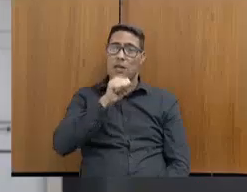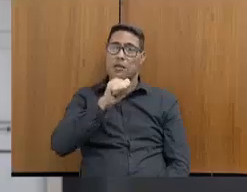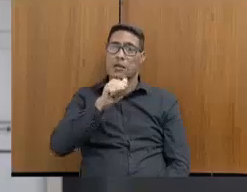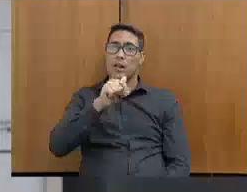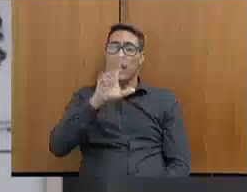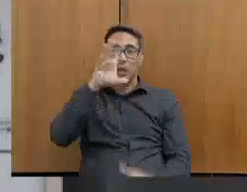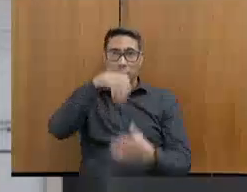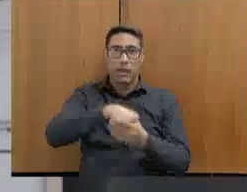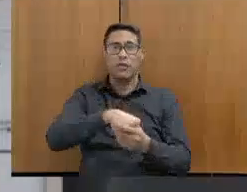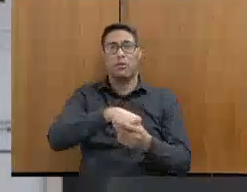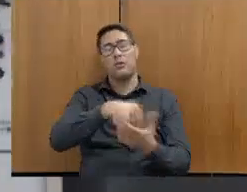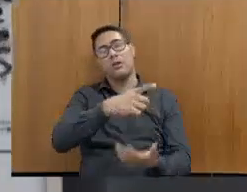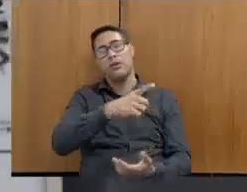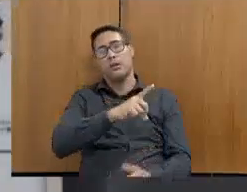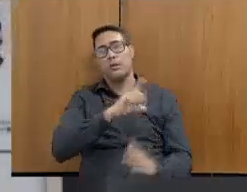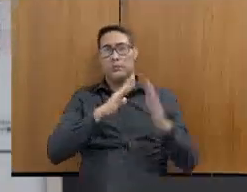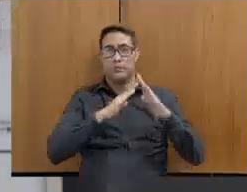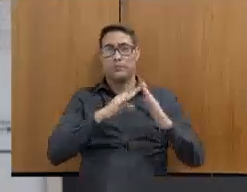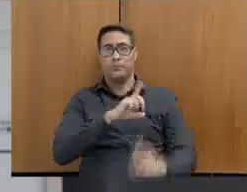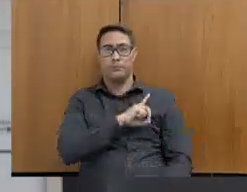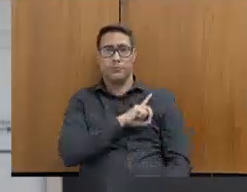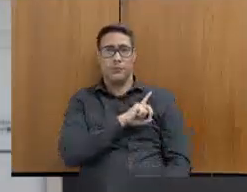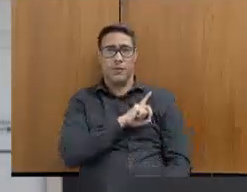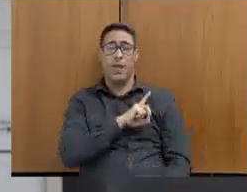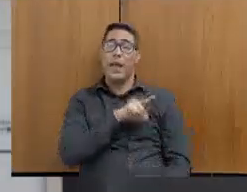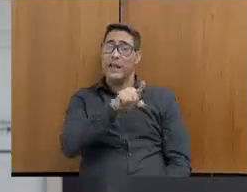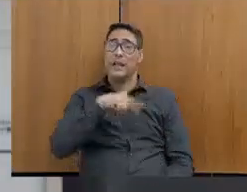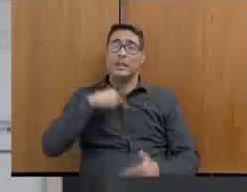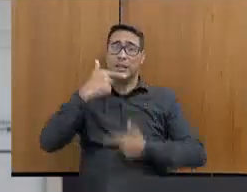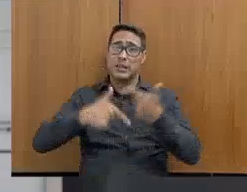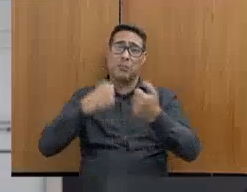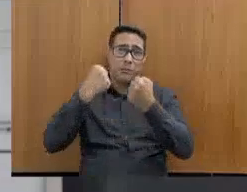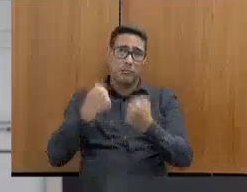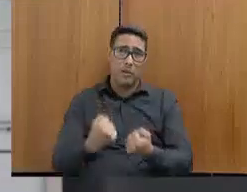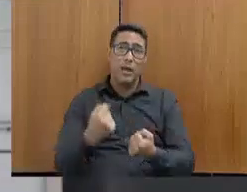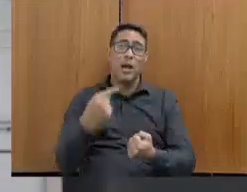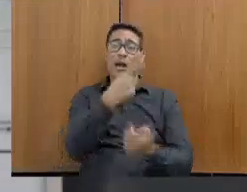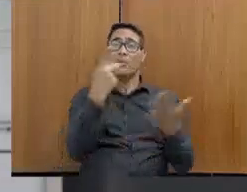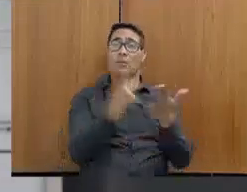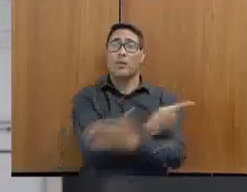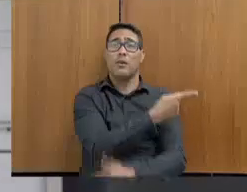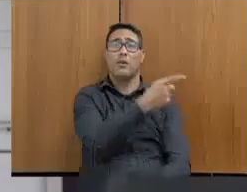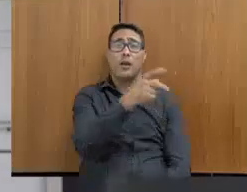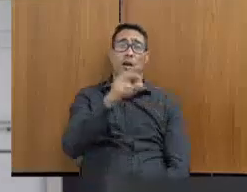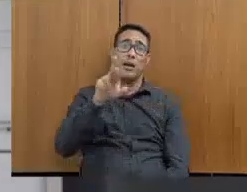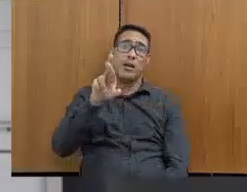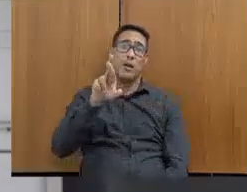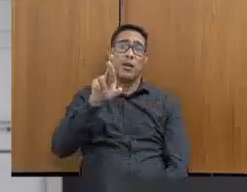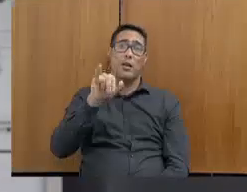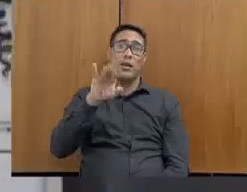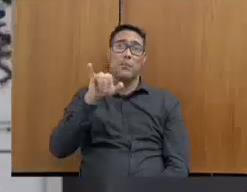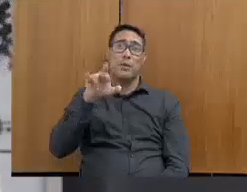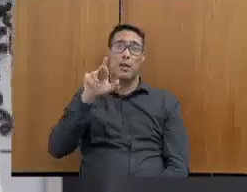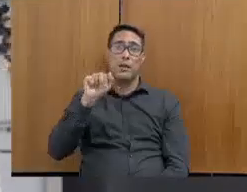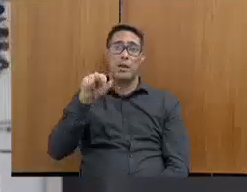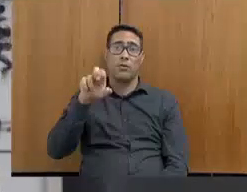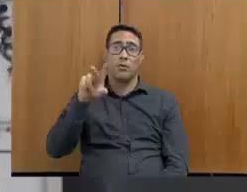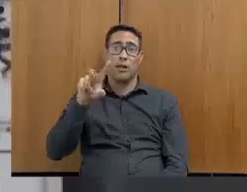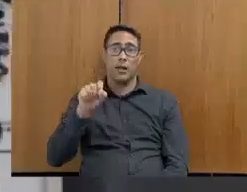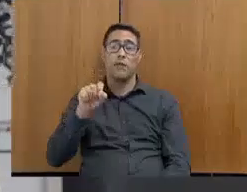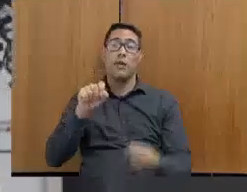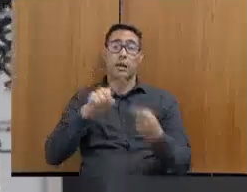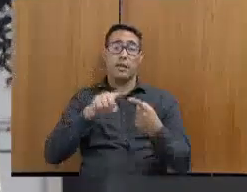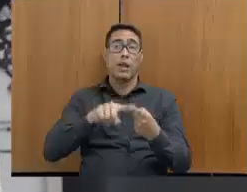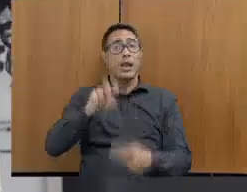sobrecarregadas Assuma a situação muito específica em Ribeirão das Neves cidade onde eu vivo adianta em 5 mil processos